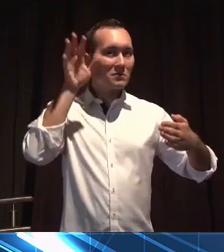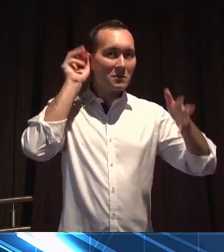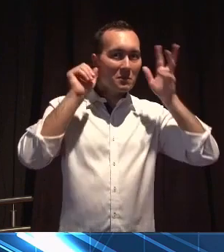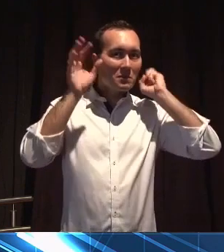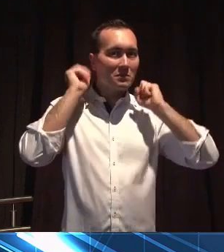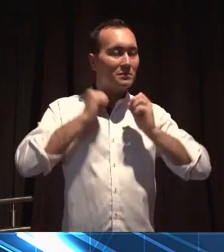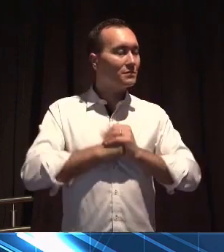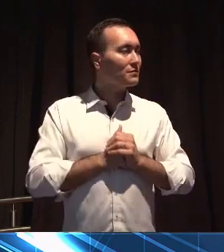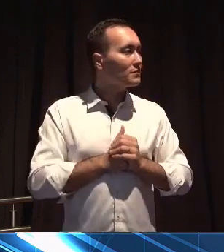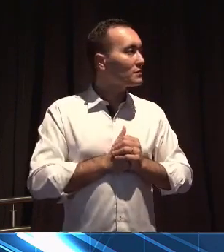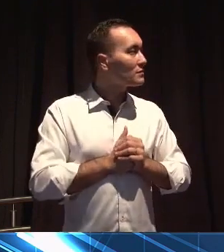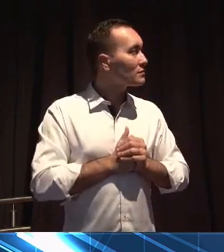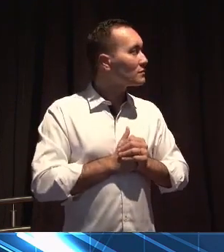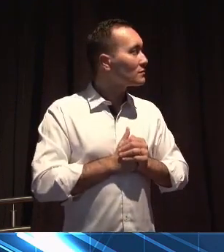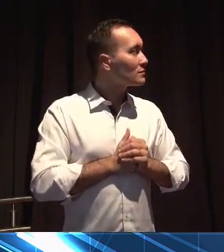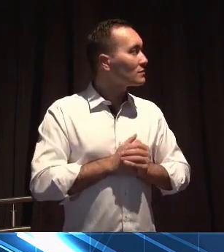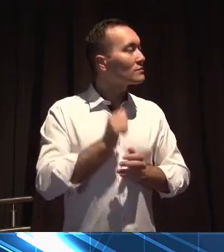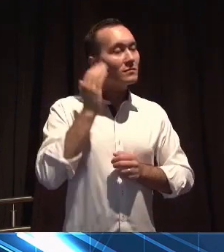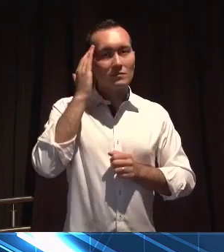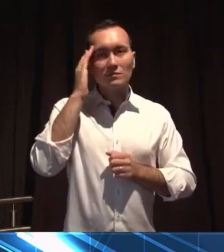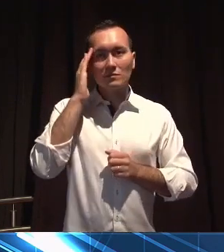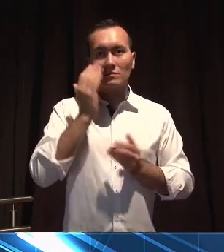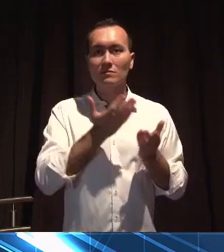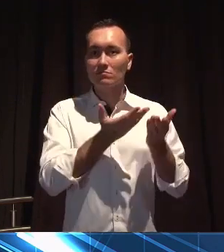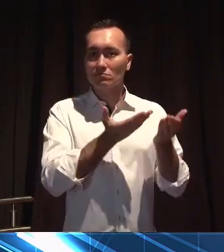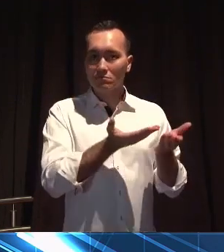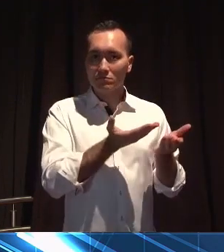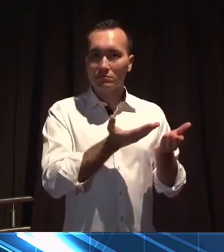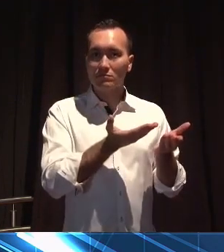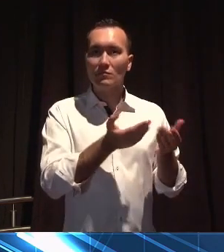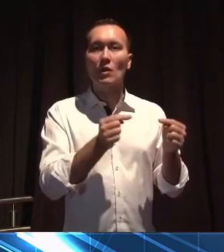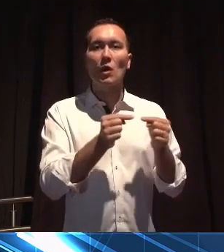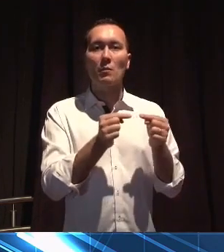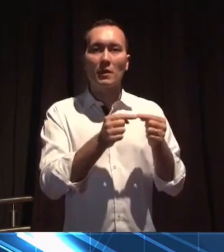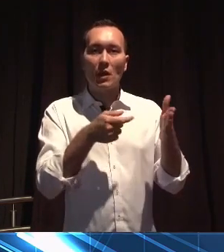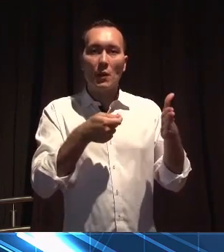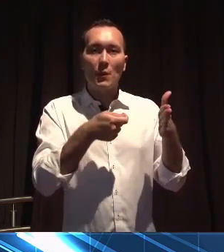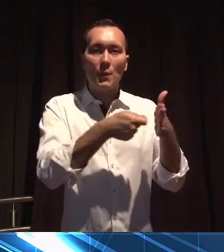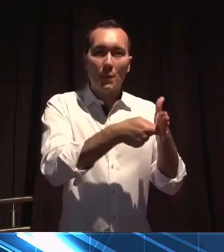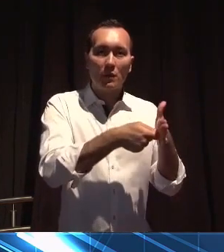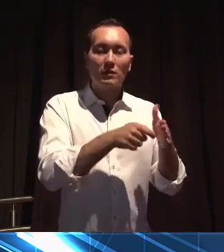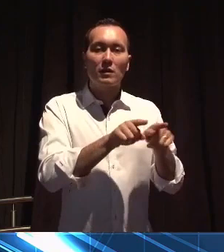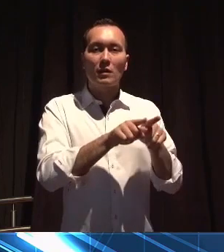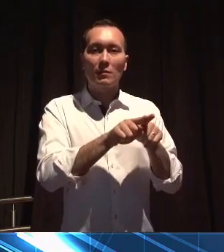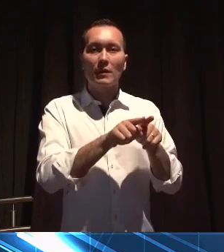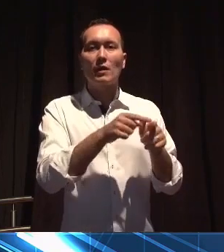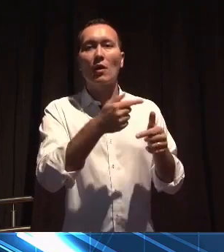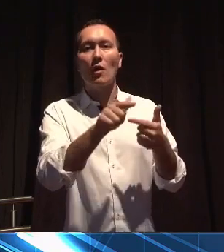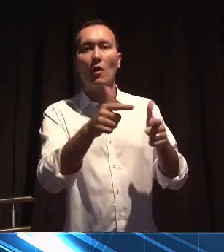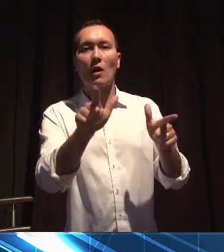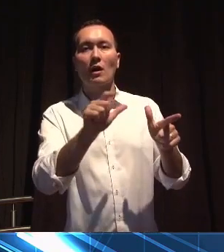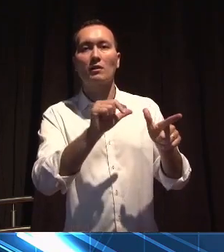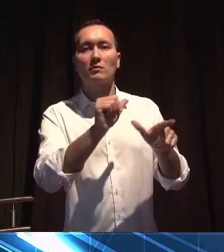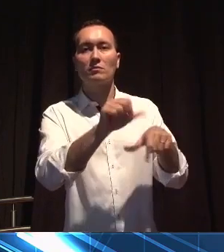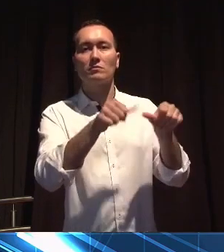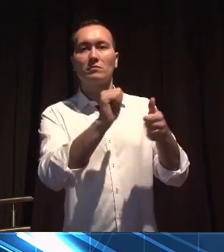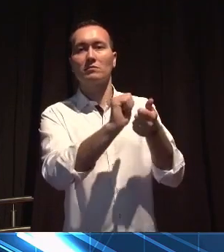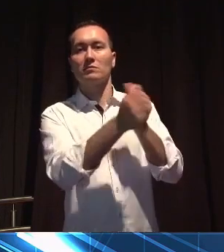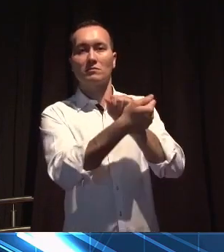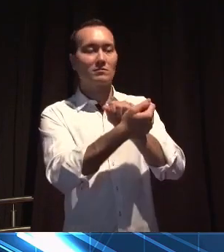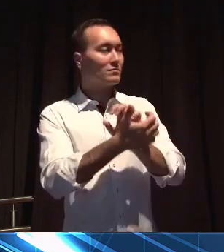umas caixas de som né então isso é conectores adaptadores esportes o USB também é